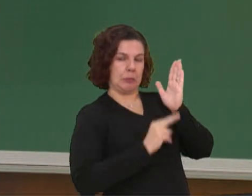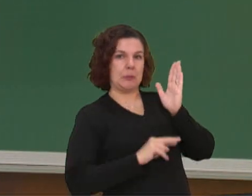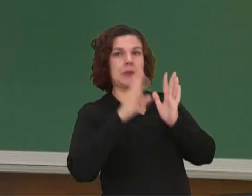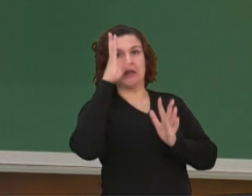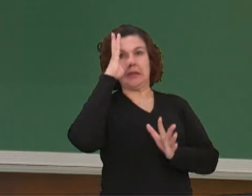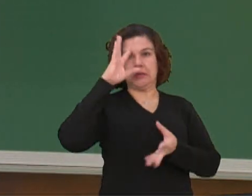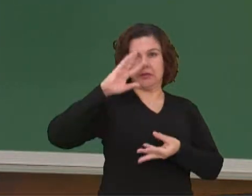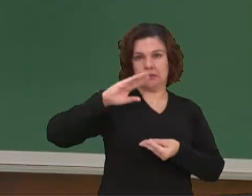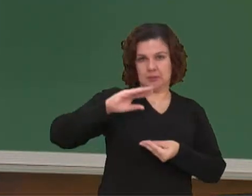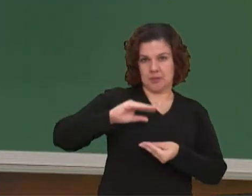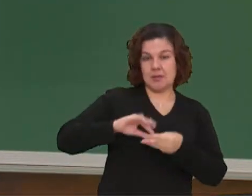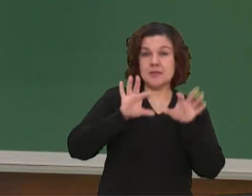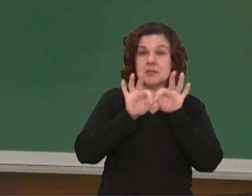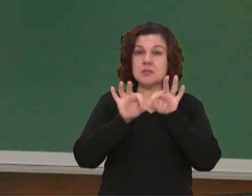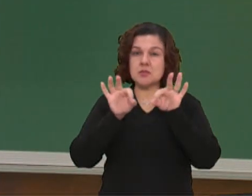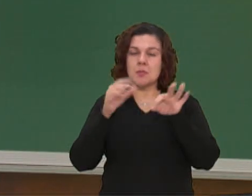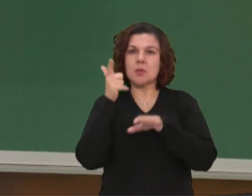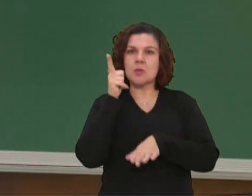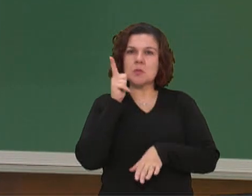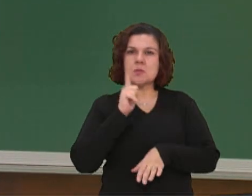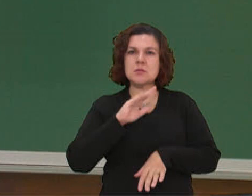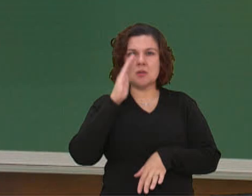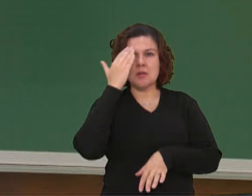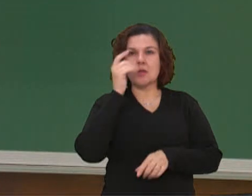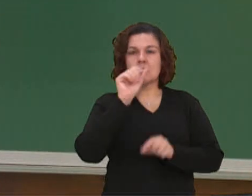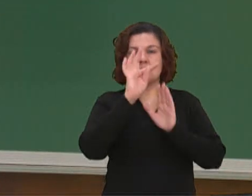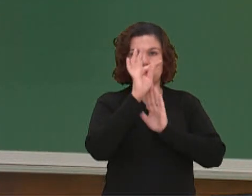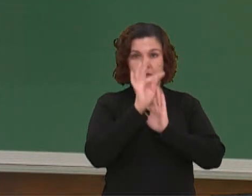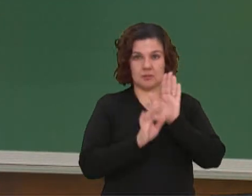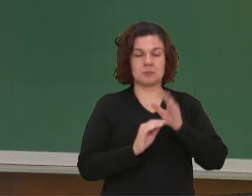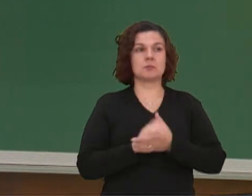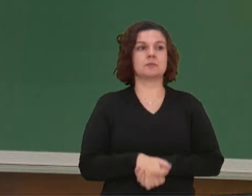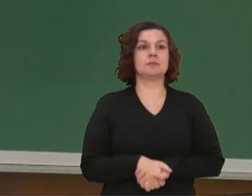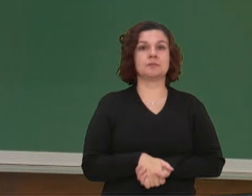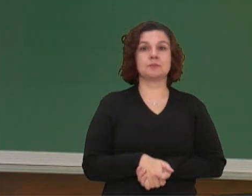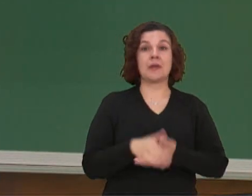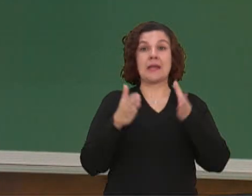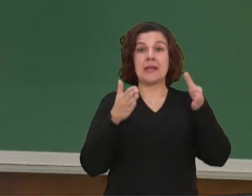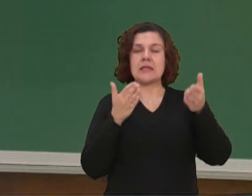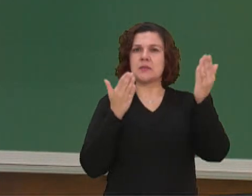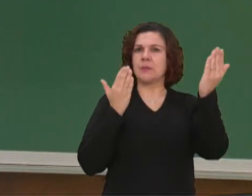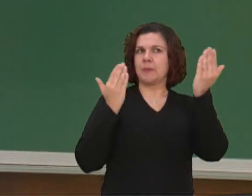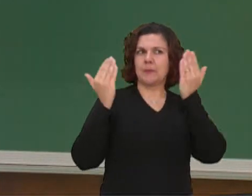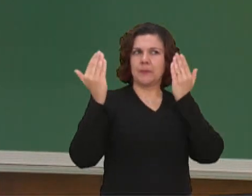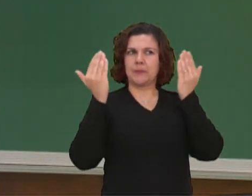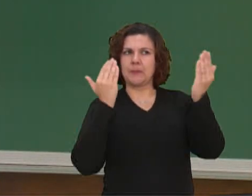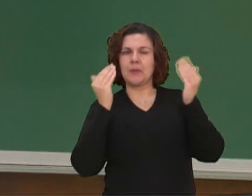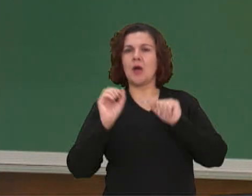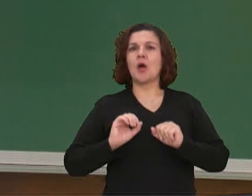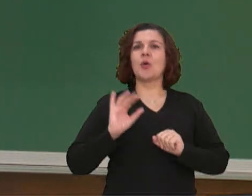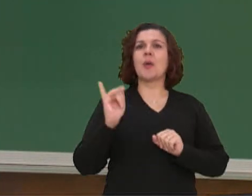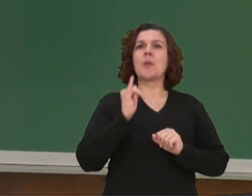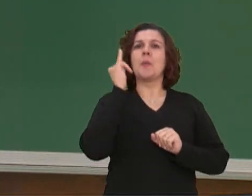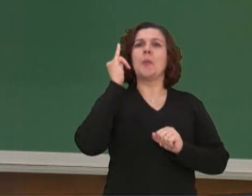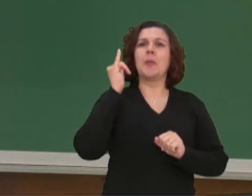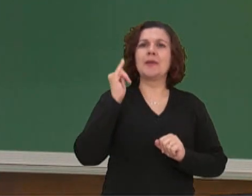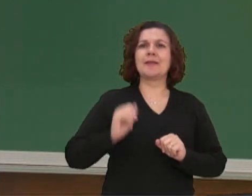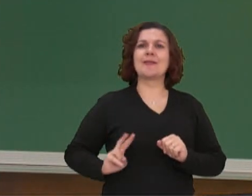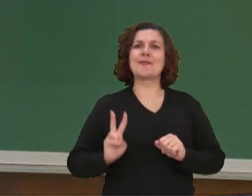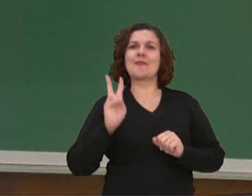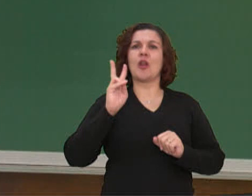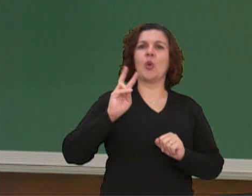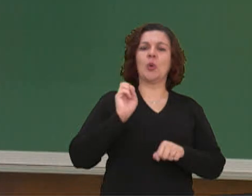lida ali básica para entender um pouquinho o que o texto traz para nós. Dessa comparação, da valorização do trabalhador